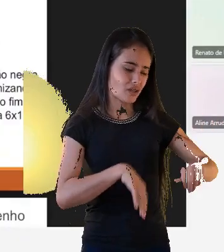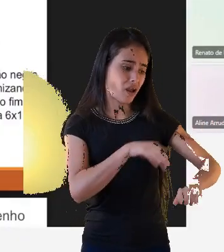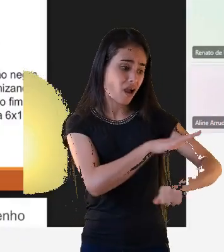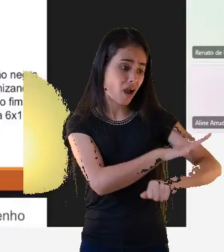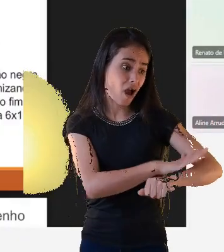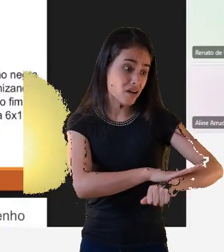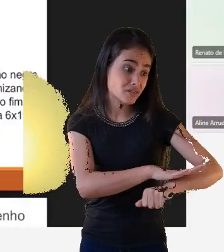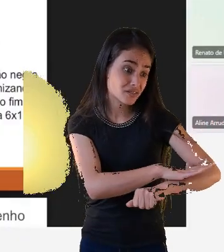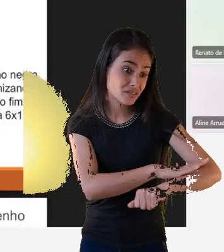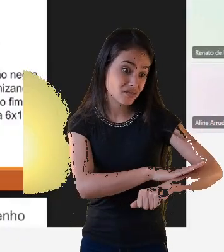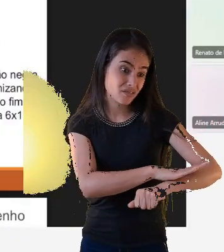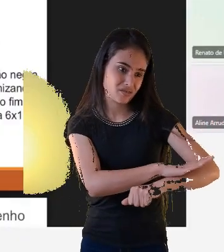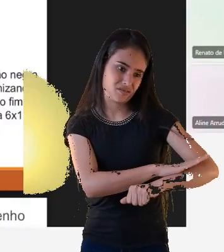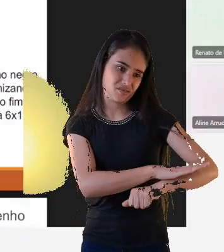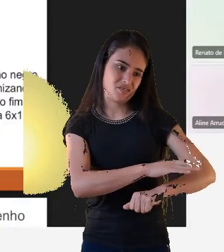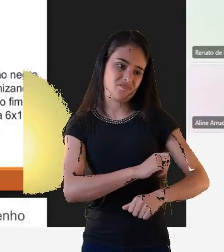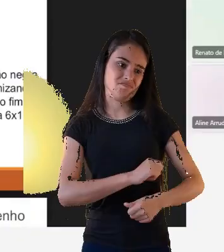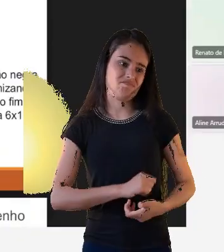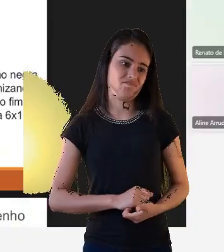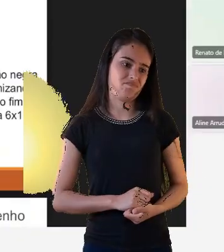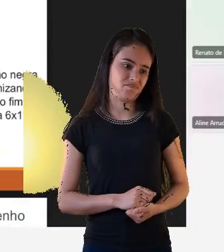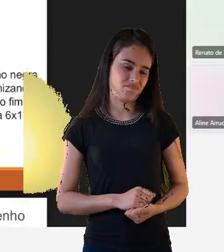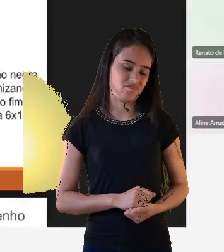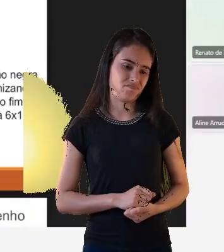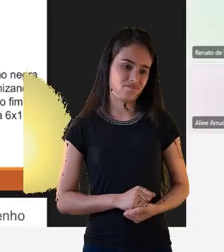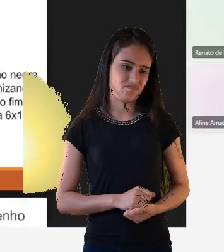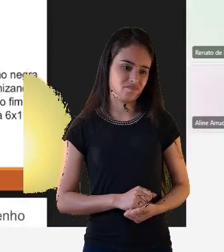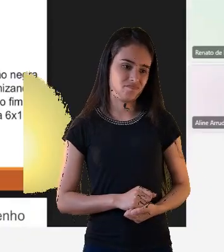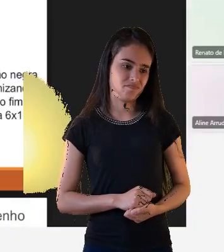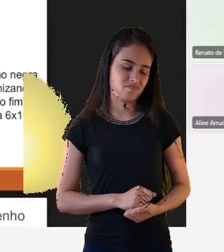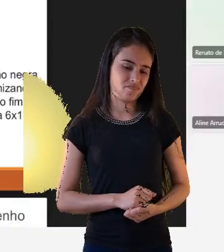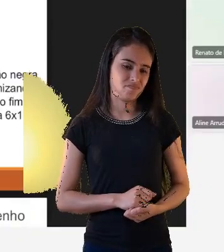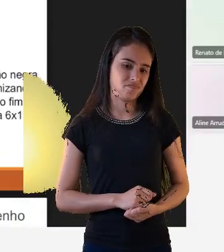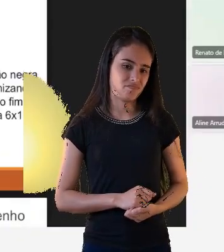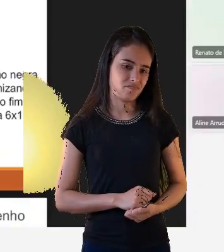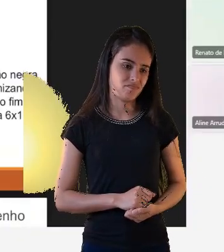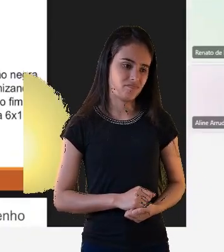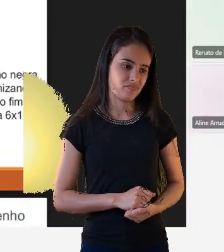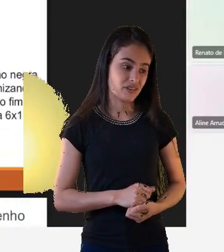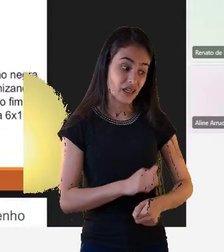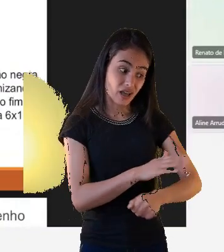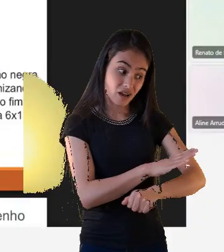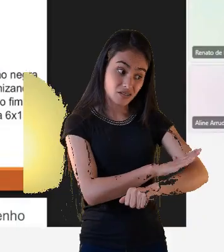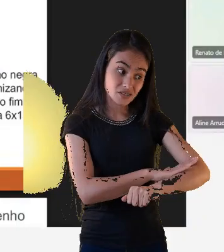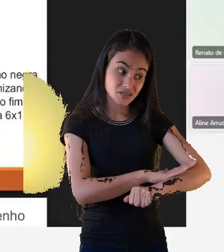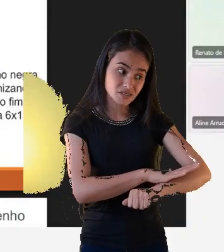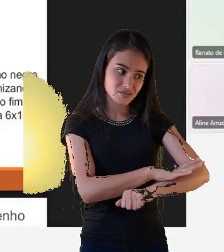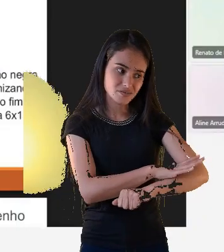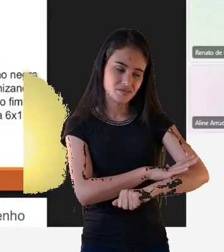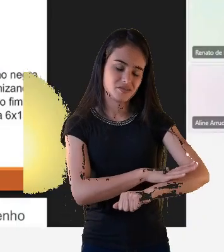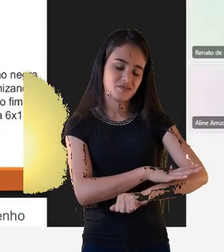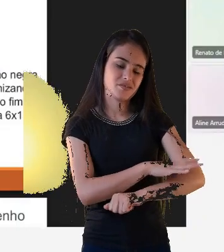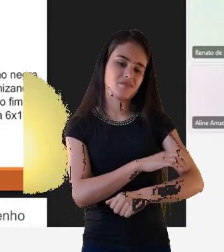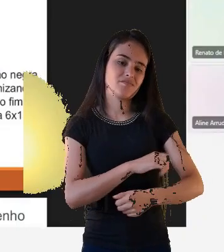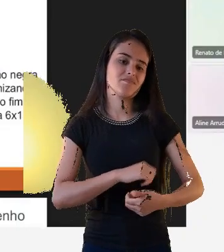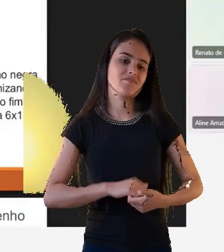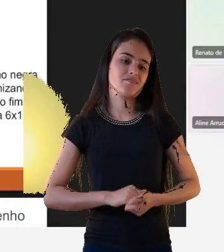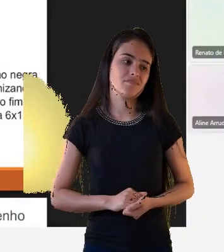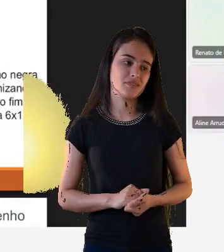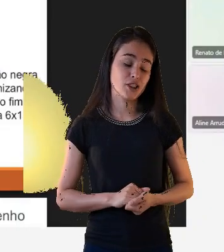Porque essa patroa poderia bancar o salário dessa trabalhadora e